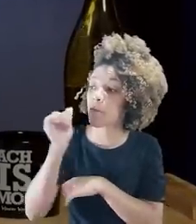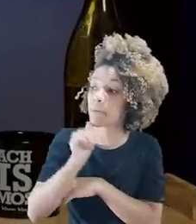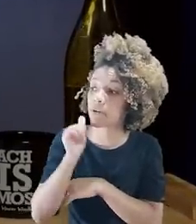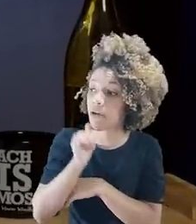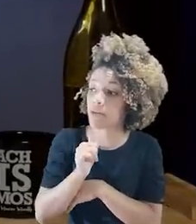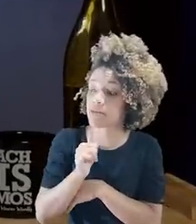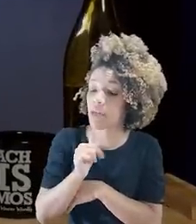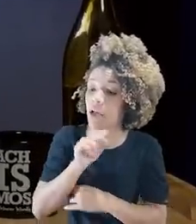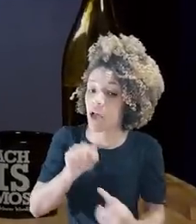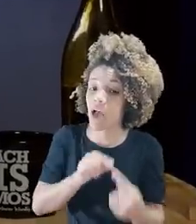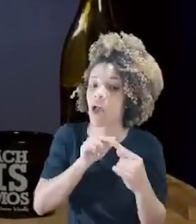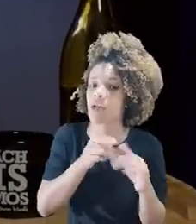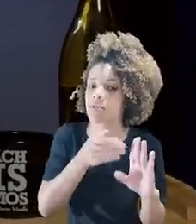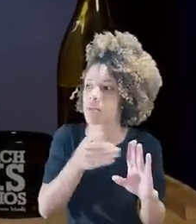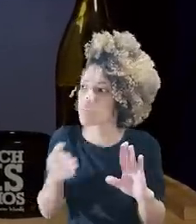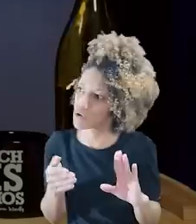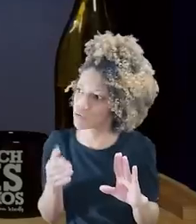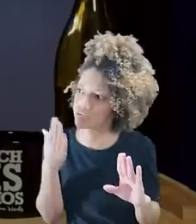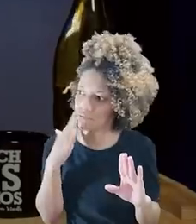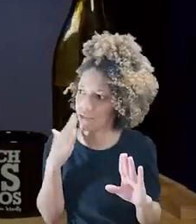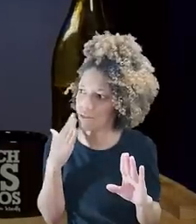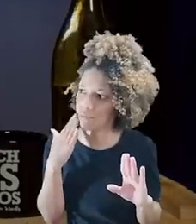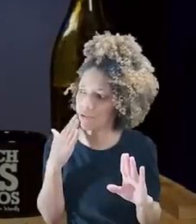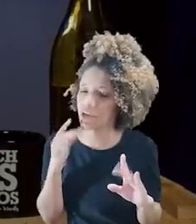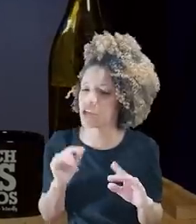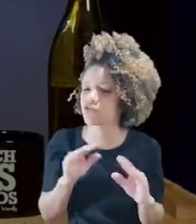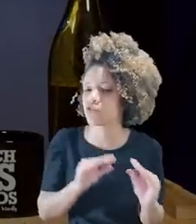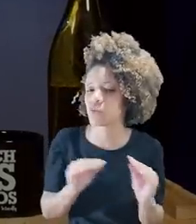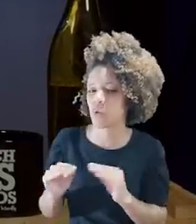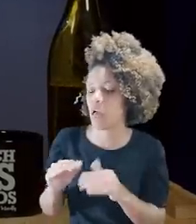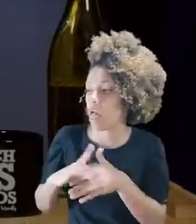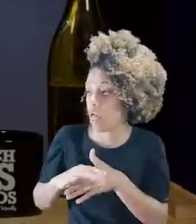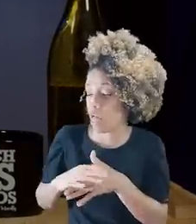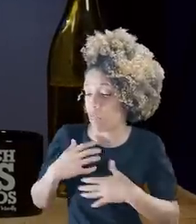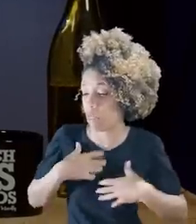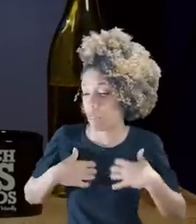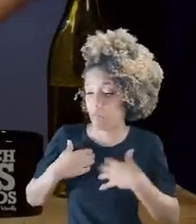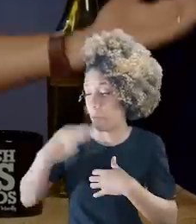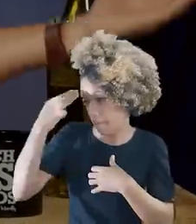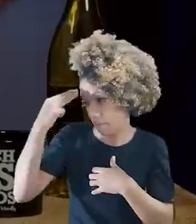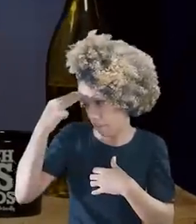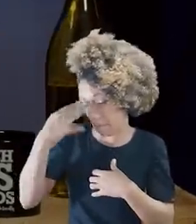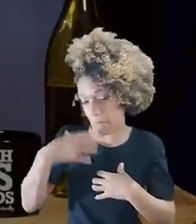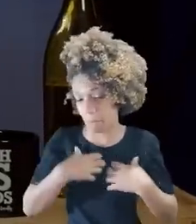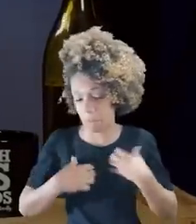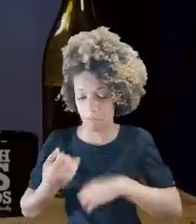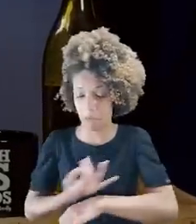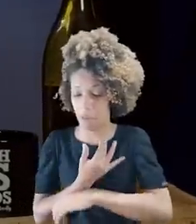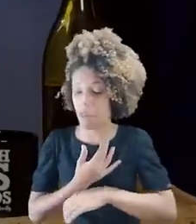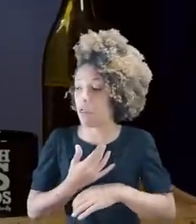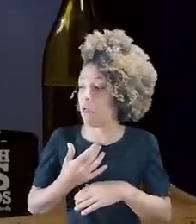a trabalho com alimentação saudável ensino a cura através da alimentação eh que você não precisa tomar remédio se você